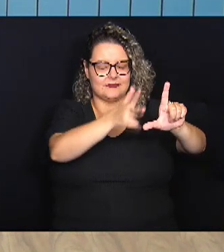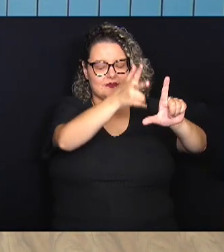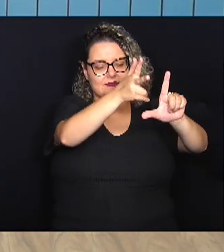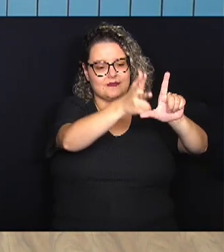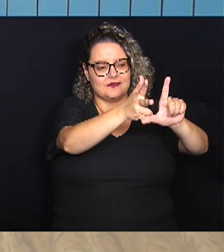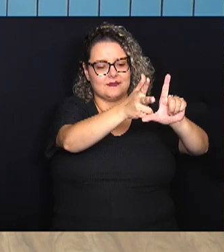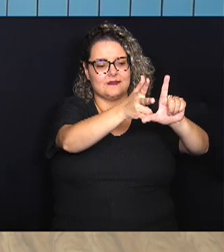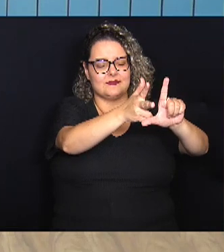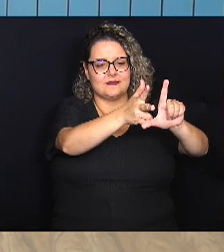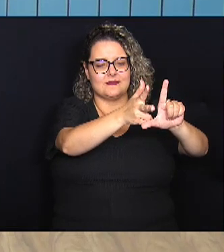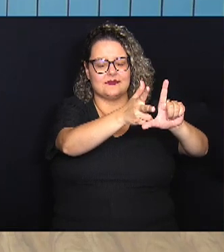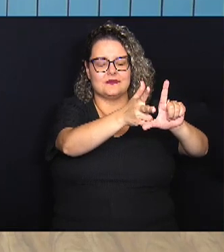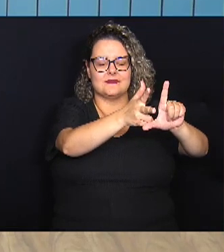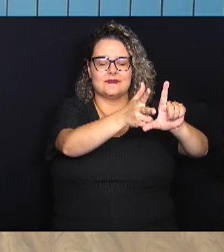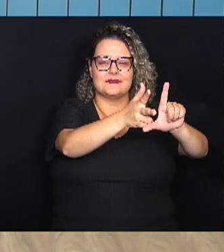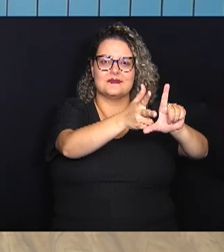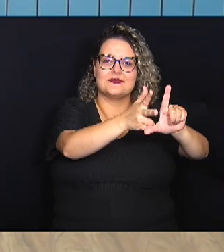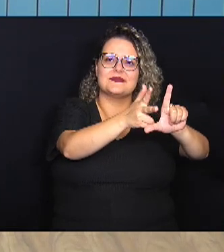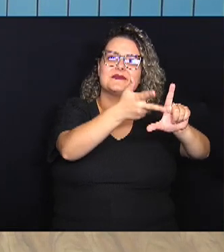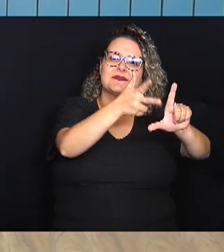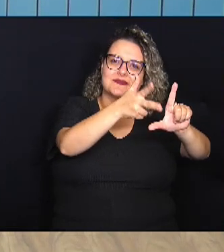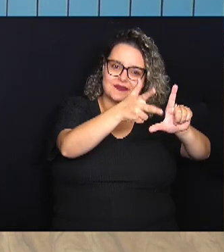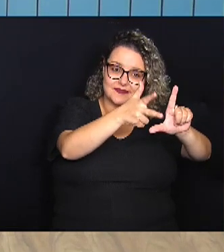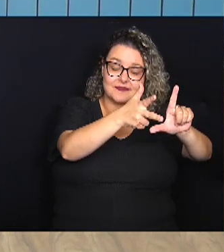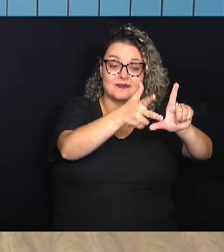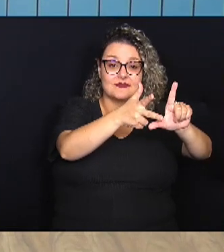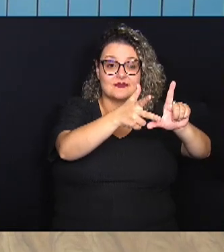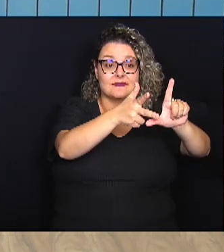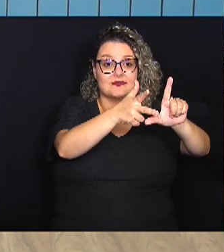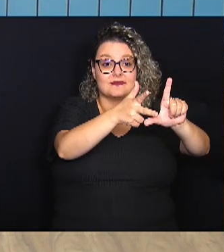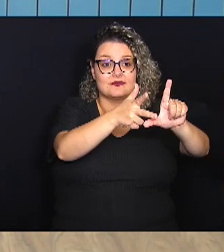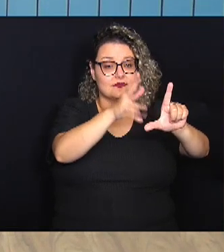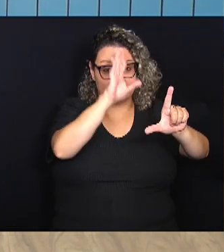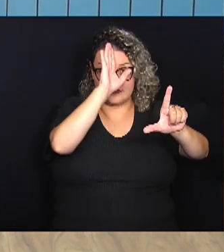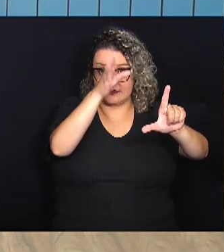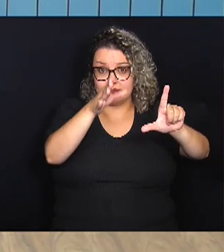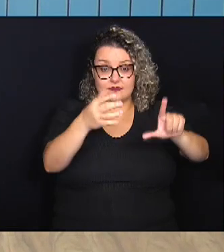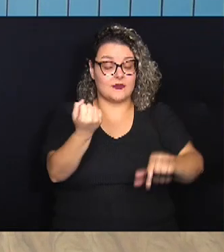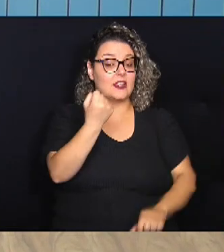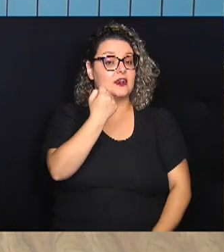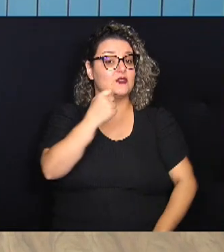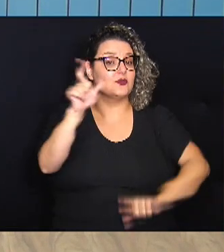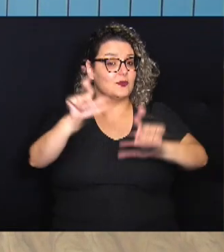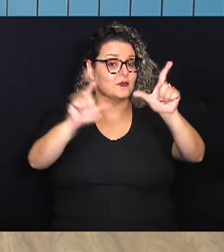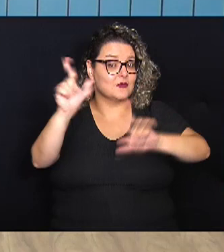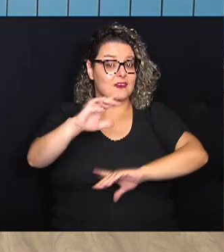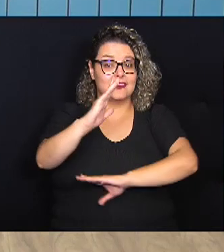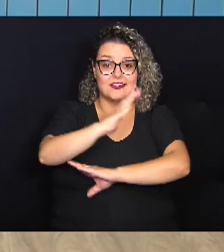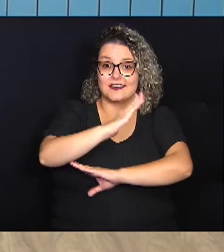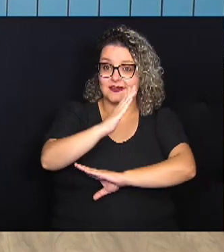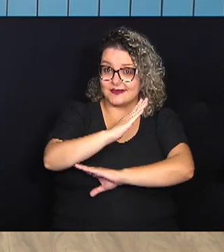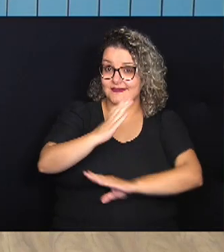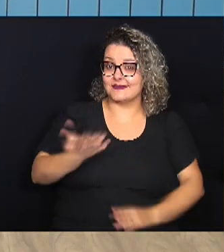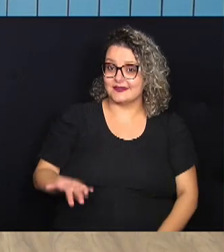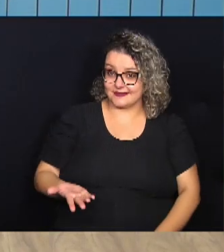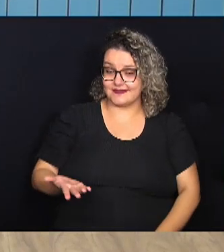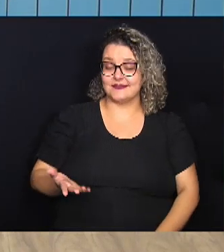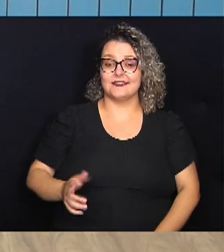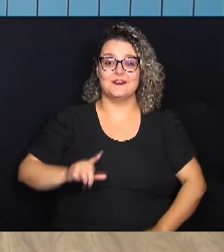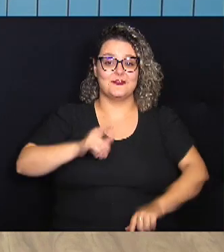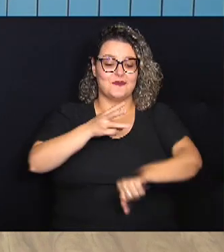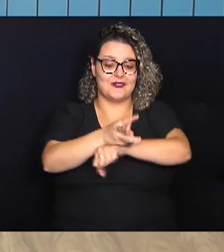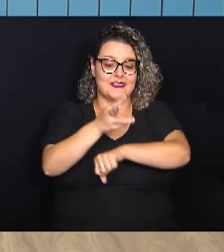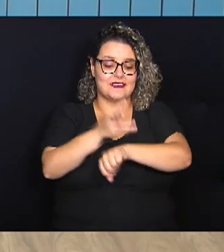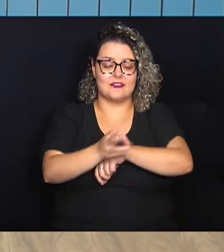Você apontando o seu celular, você já entra no nosso QR Code direto já para a mensagem no nosso WhatsApp. Você manda a sua